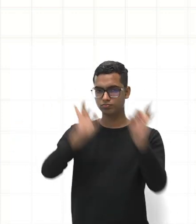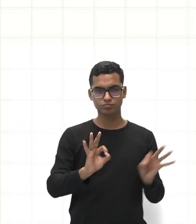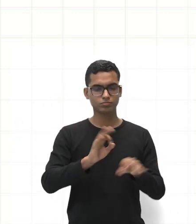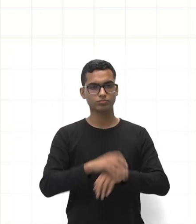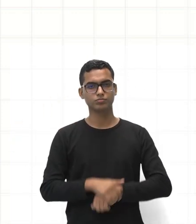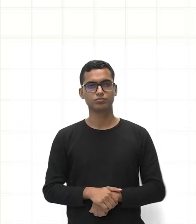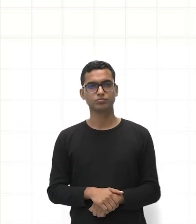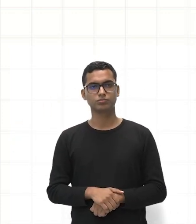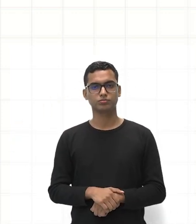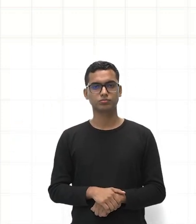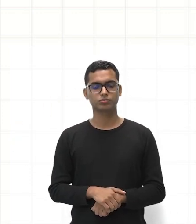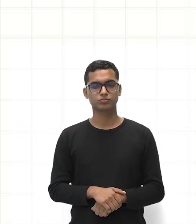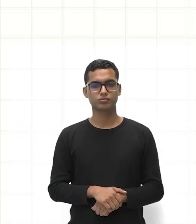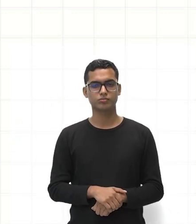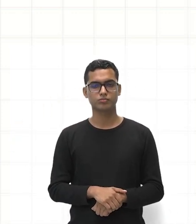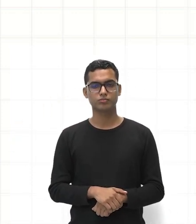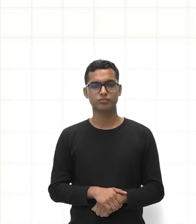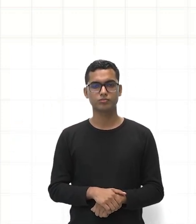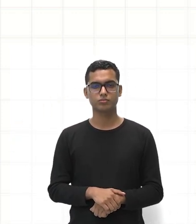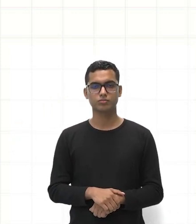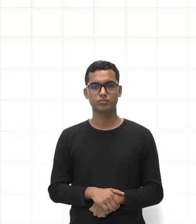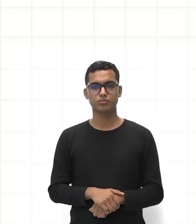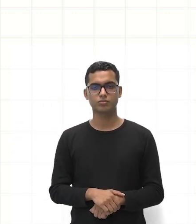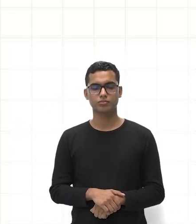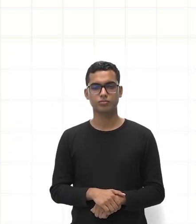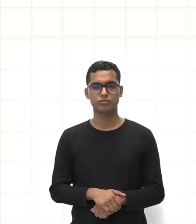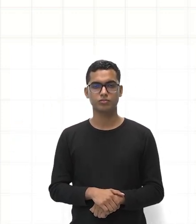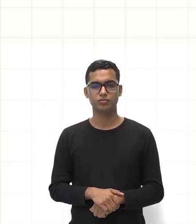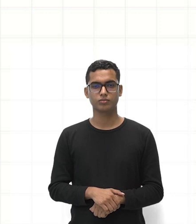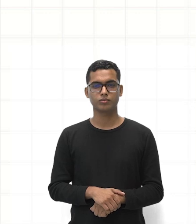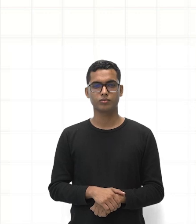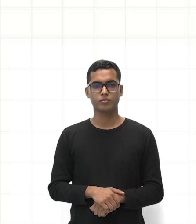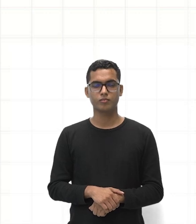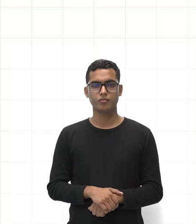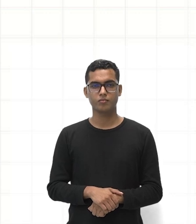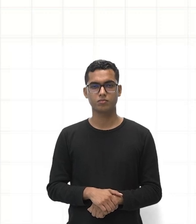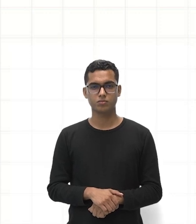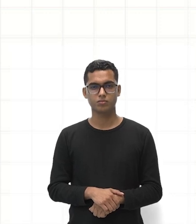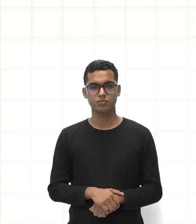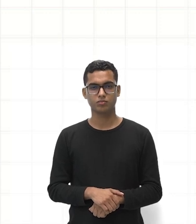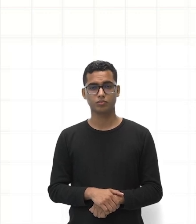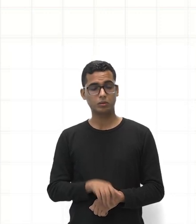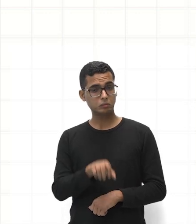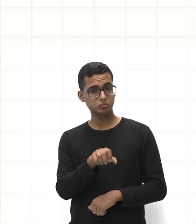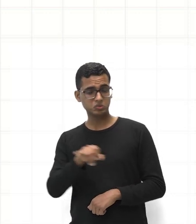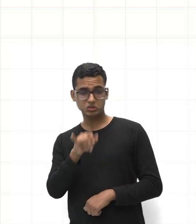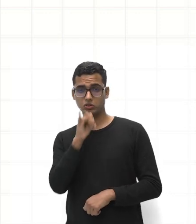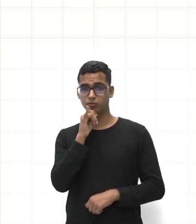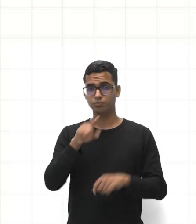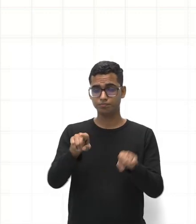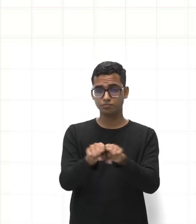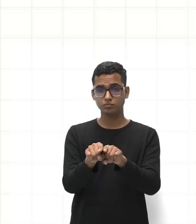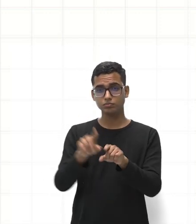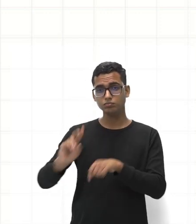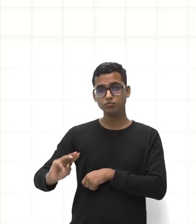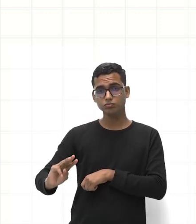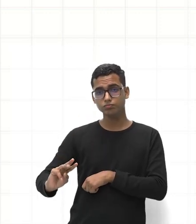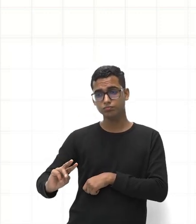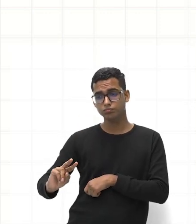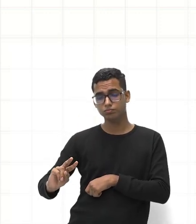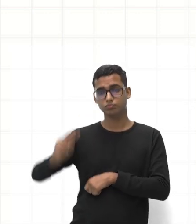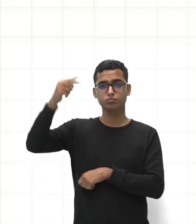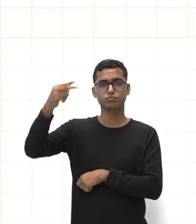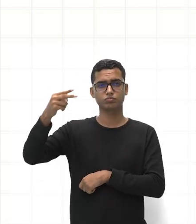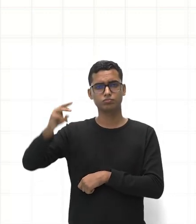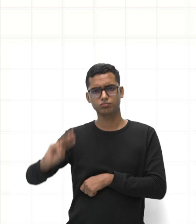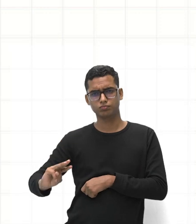3 centímetros, fica mais correto. 3 centímetros em cada lado. Se dobrarmos a medida desse lado, você concorda